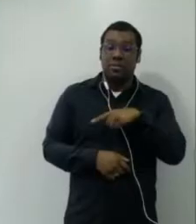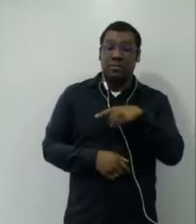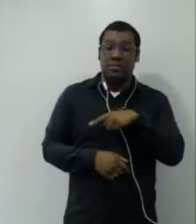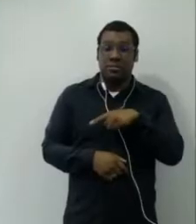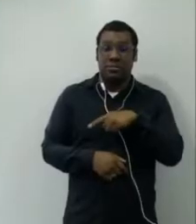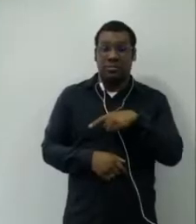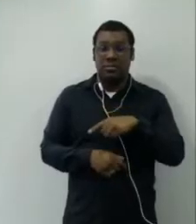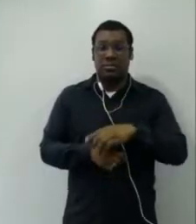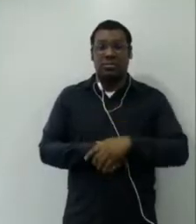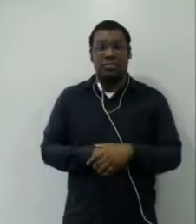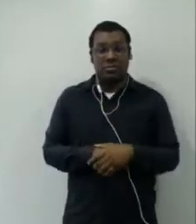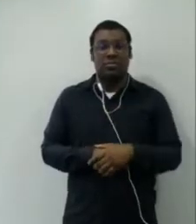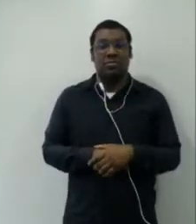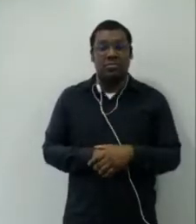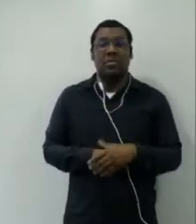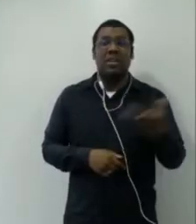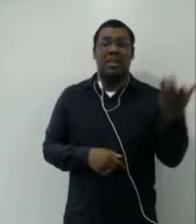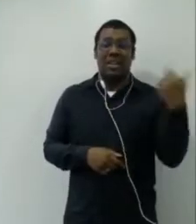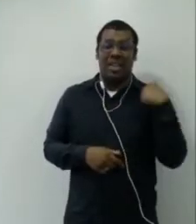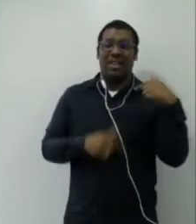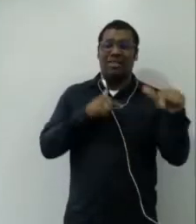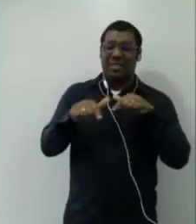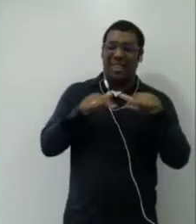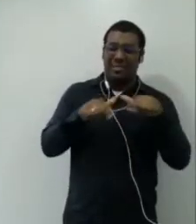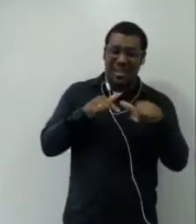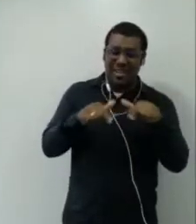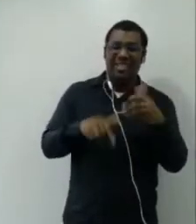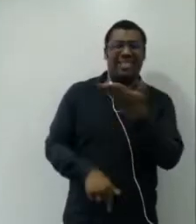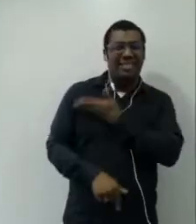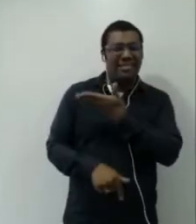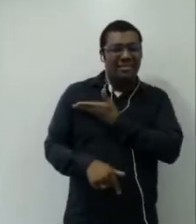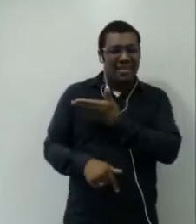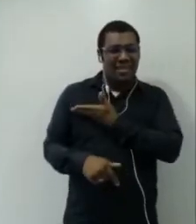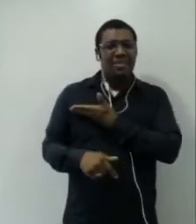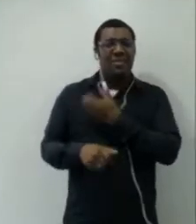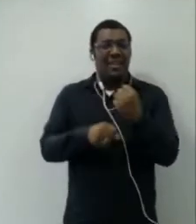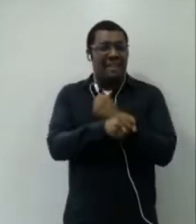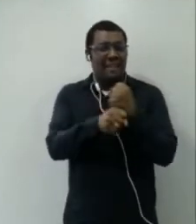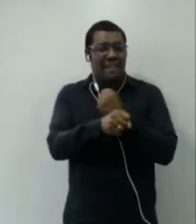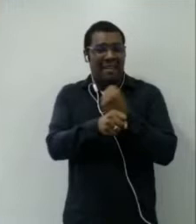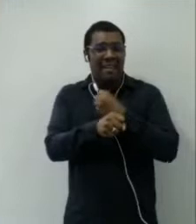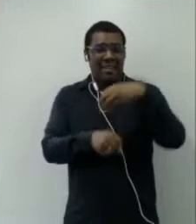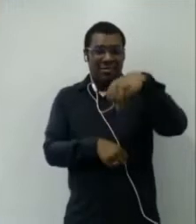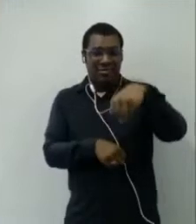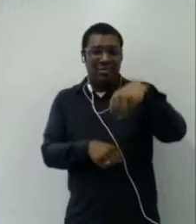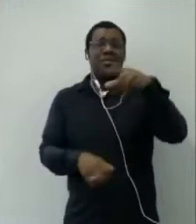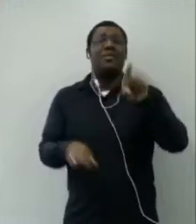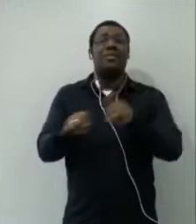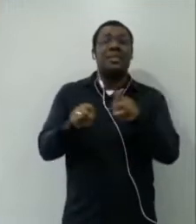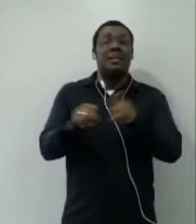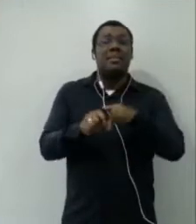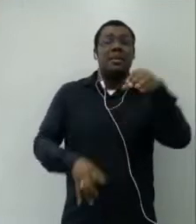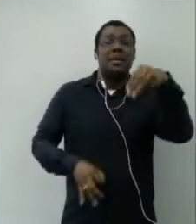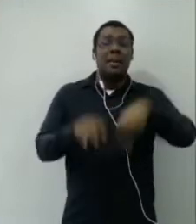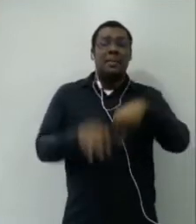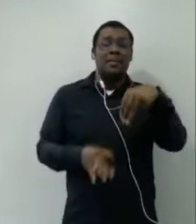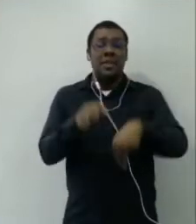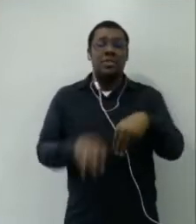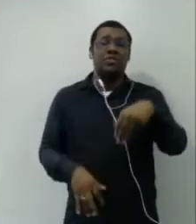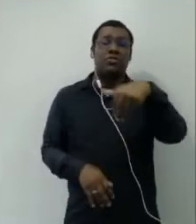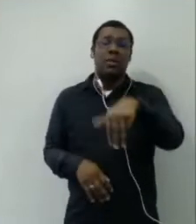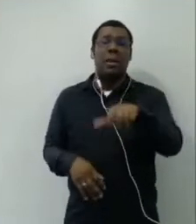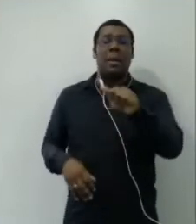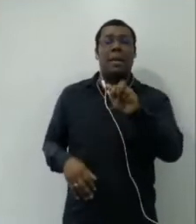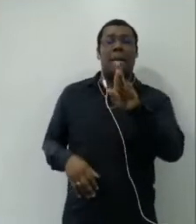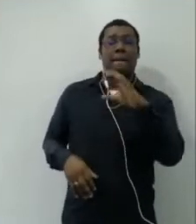com meu xará por quase 9 anos, eu e o ministro Marco Aurélio Belize, quando viemos para a terceira turma.